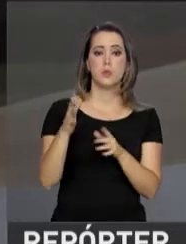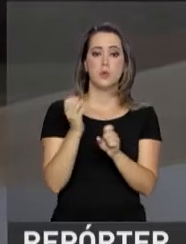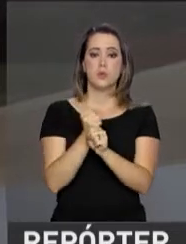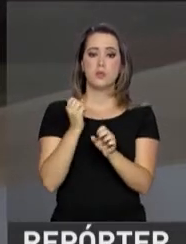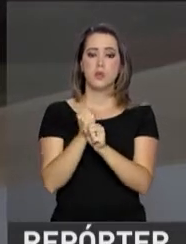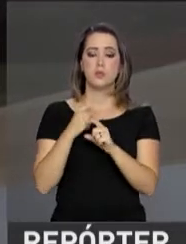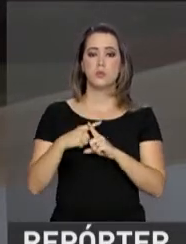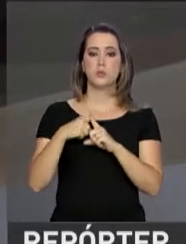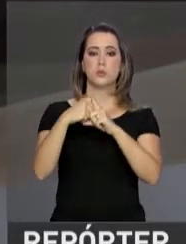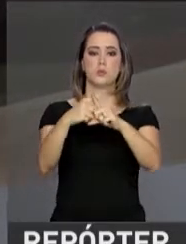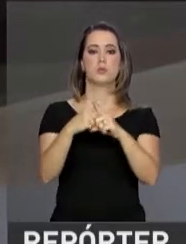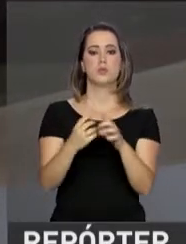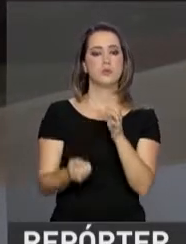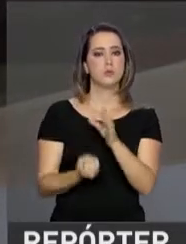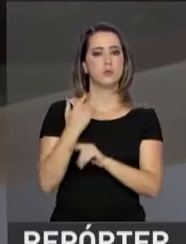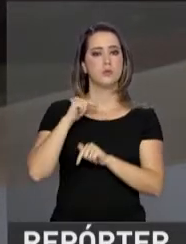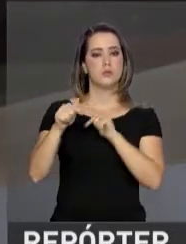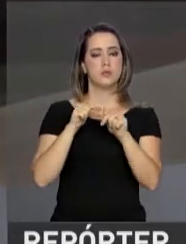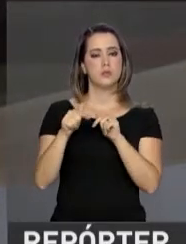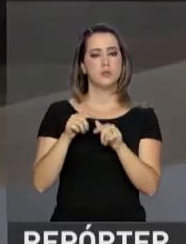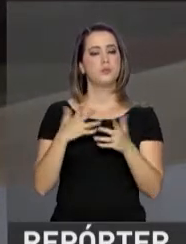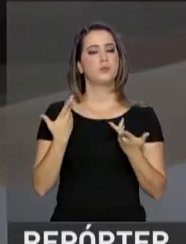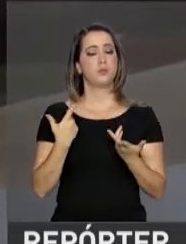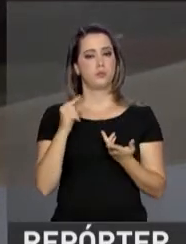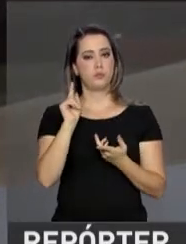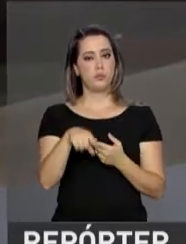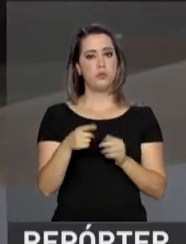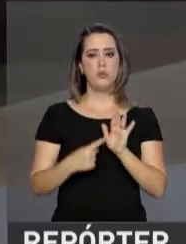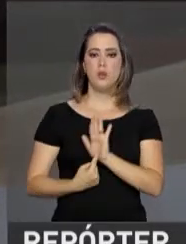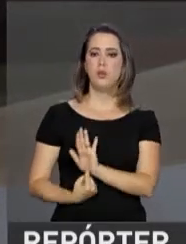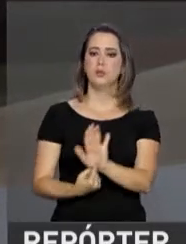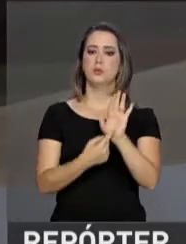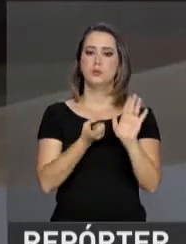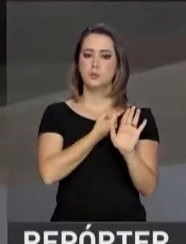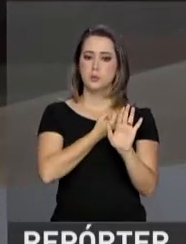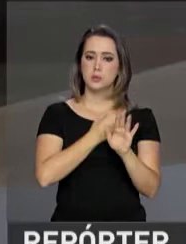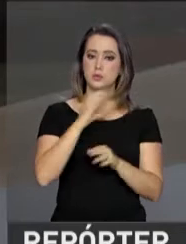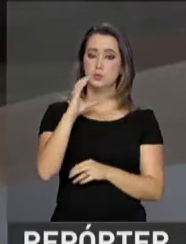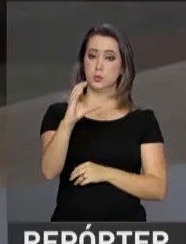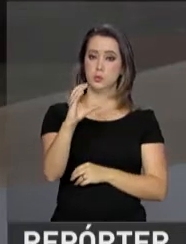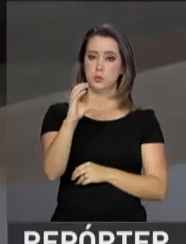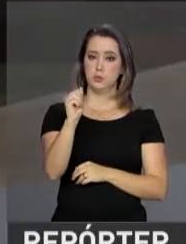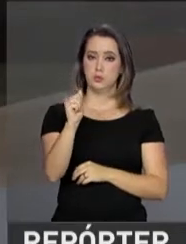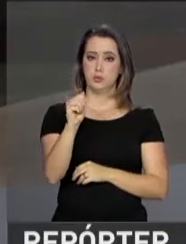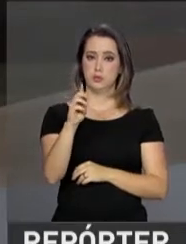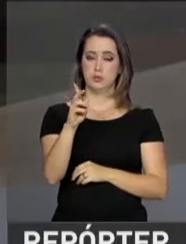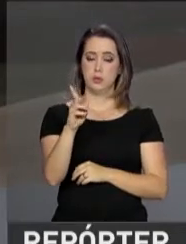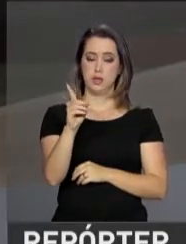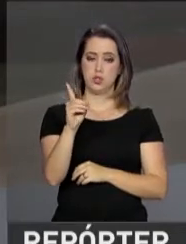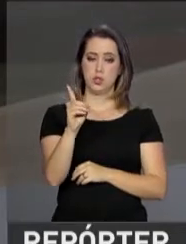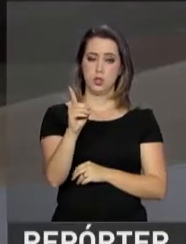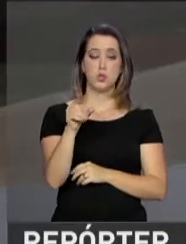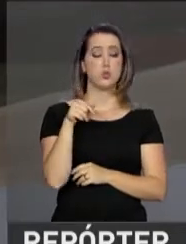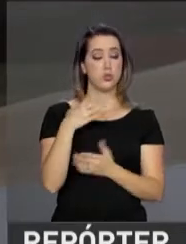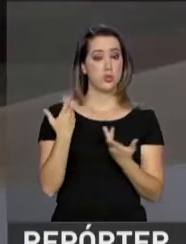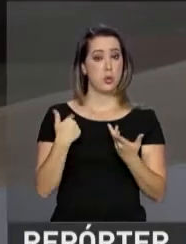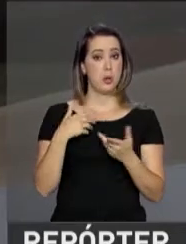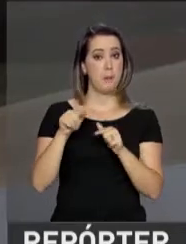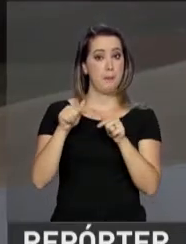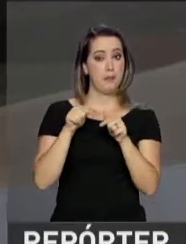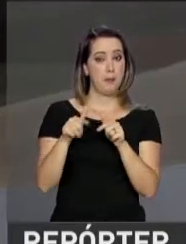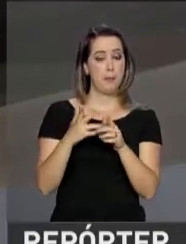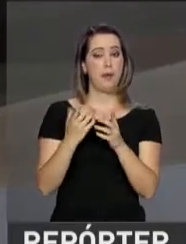de geração de postos de trabalho é o que revelam os dados do caged o cadastro geral de empregados e